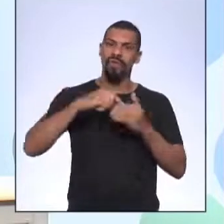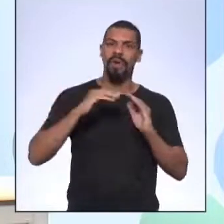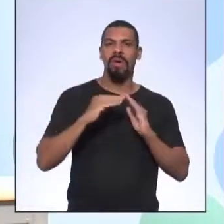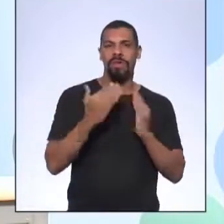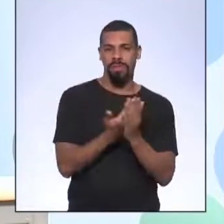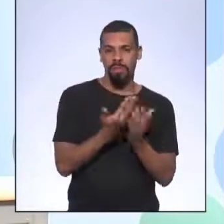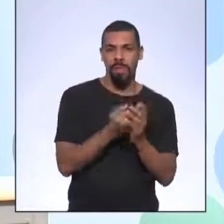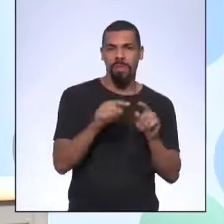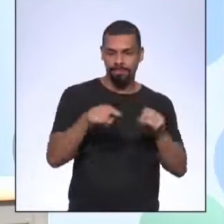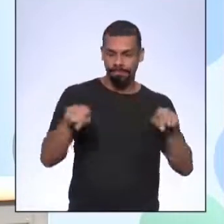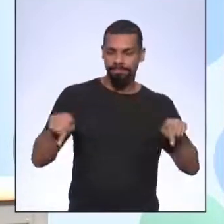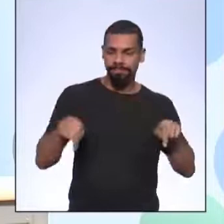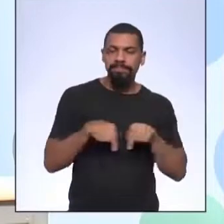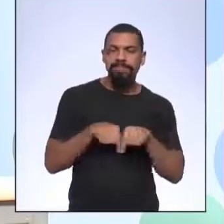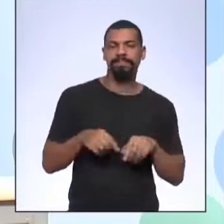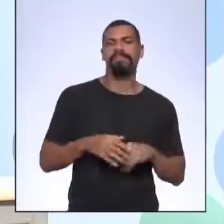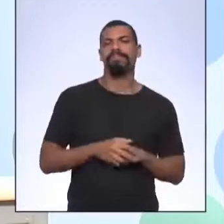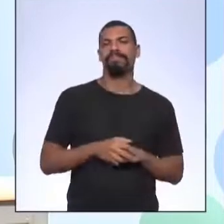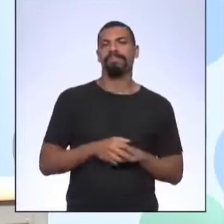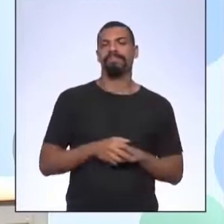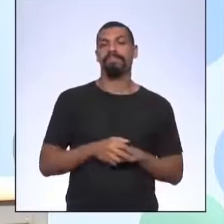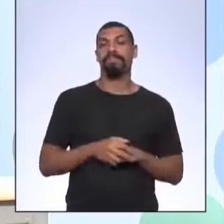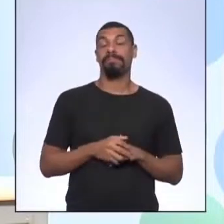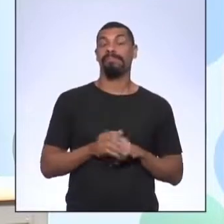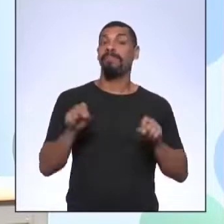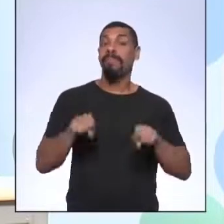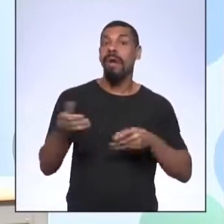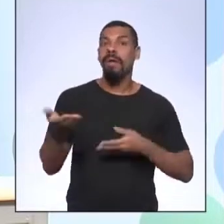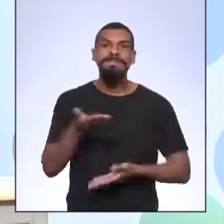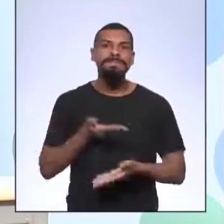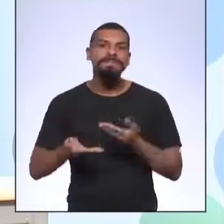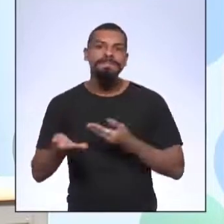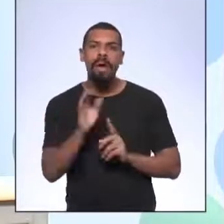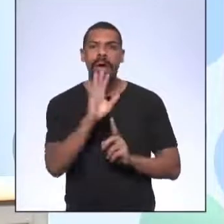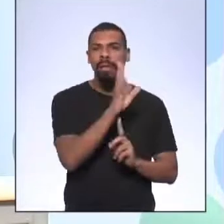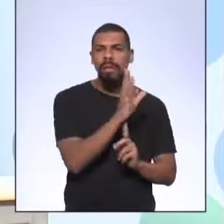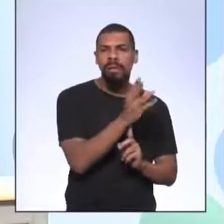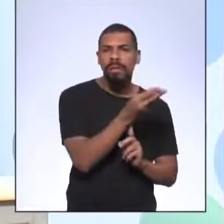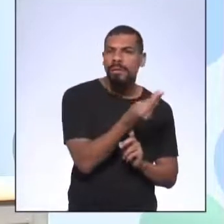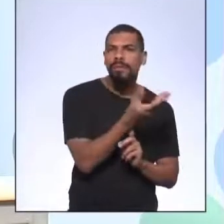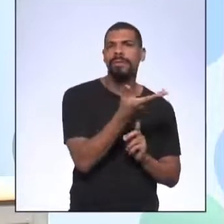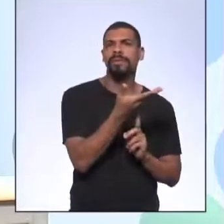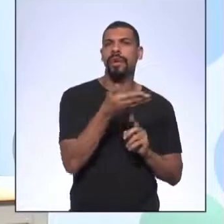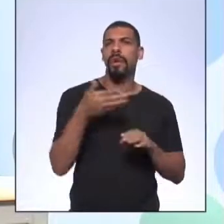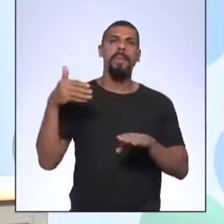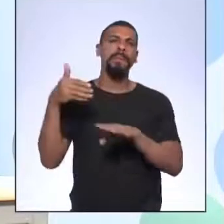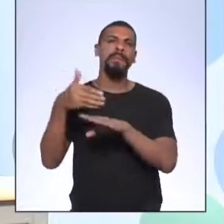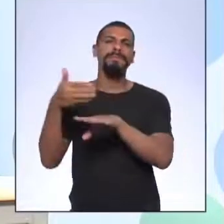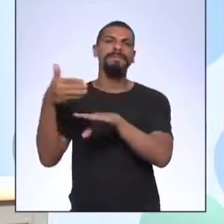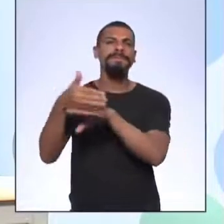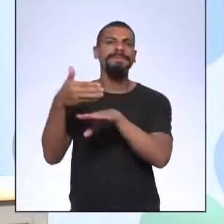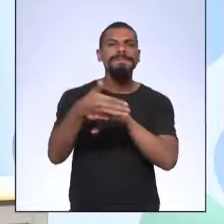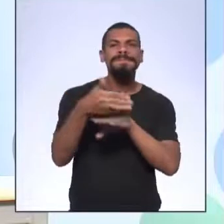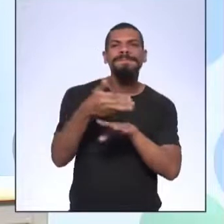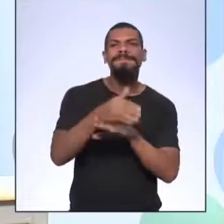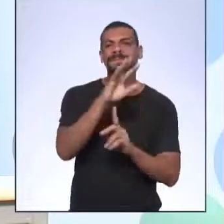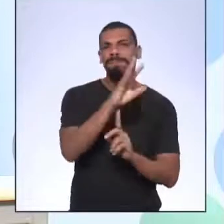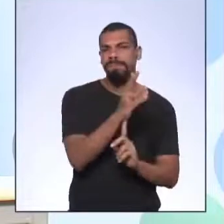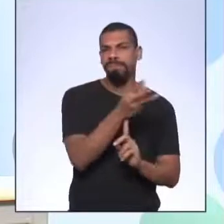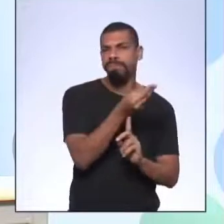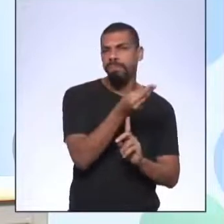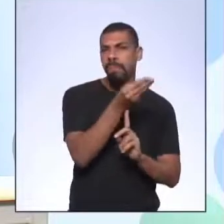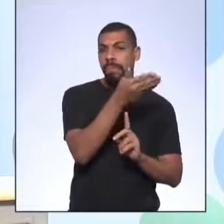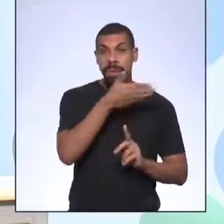as aulas presenciais para que vocês possam então estar fazendo intervenções artísticas participar aí de fazer artísticos